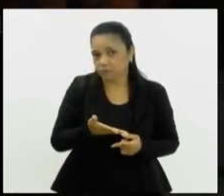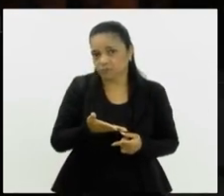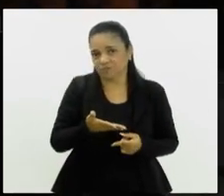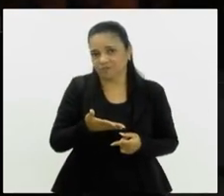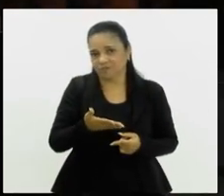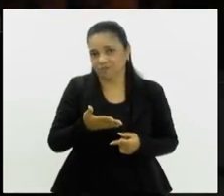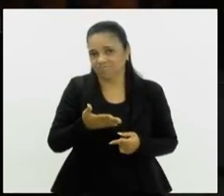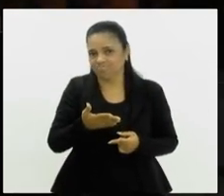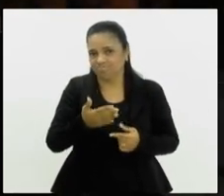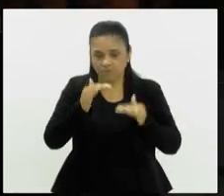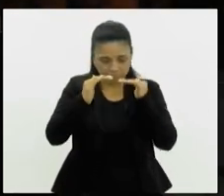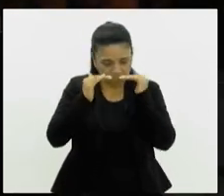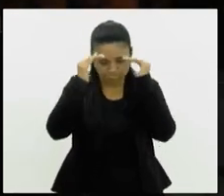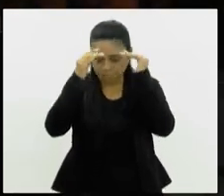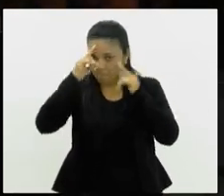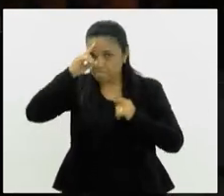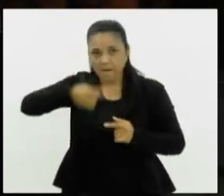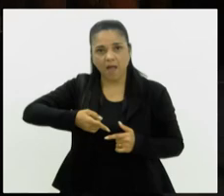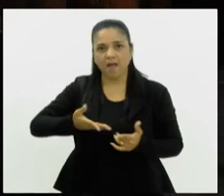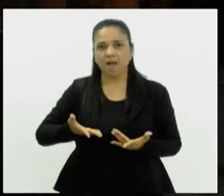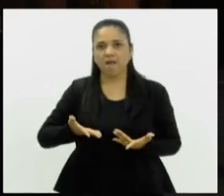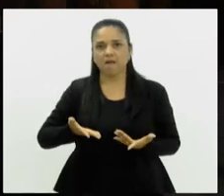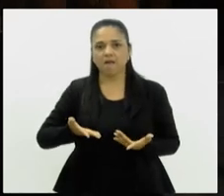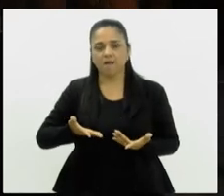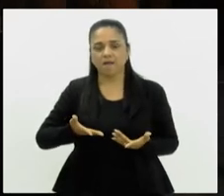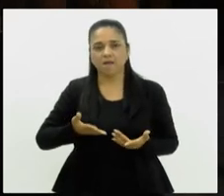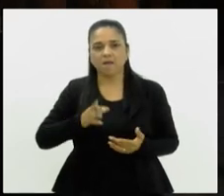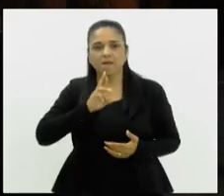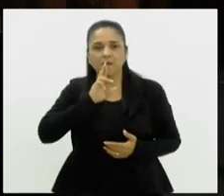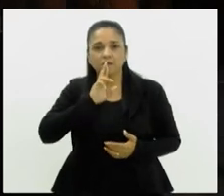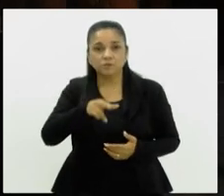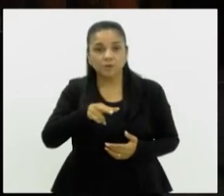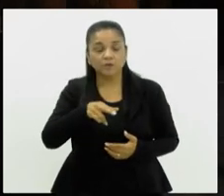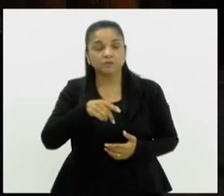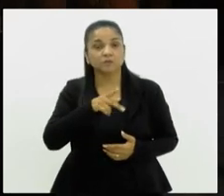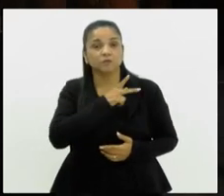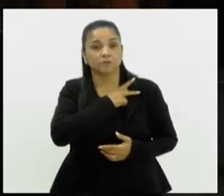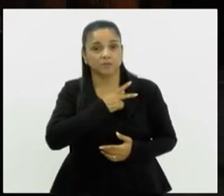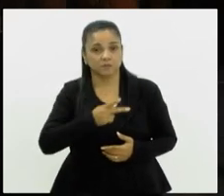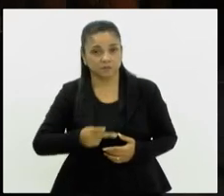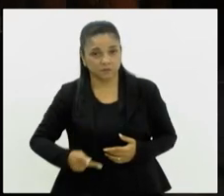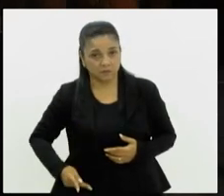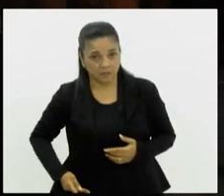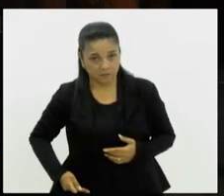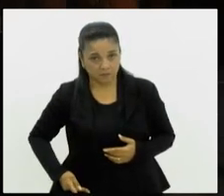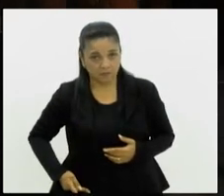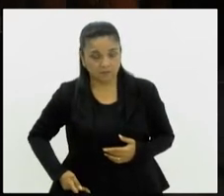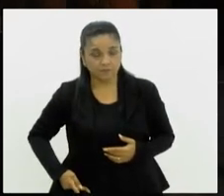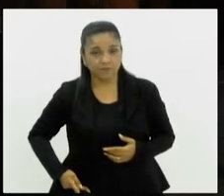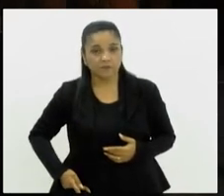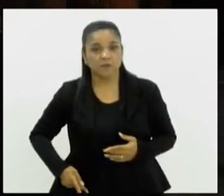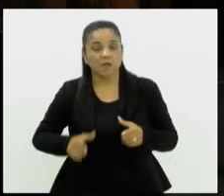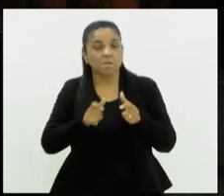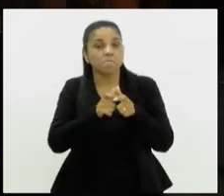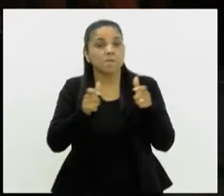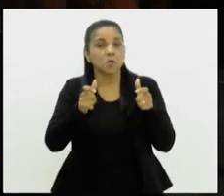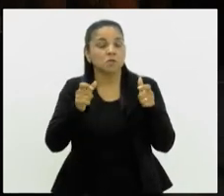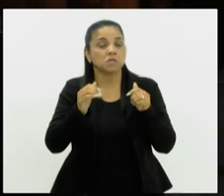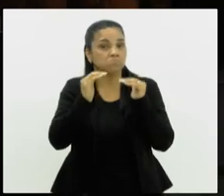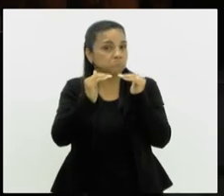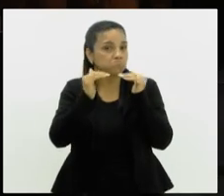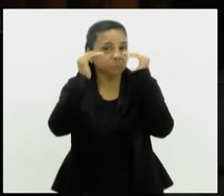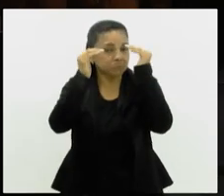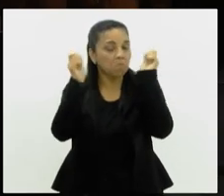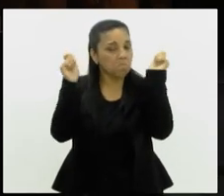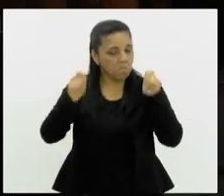um autoritarismo. A primeira resposta que o presidente deu foi de que a maioria era soberana para decidir qualquer coisa. Eu quero dizer